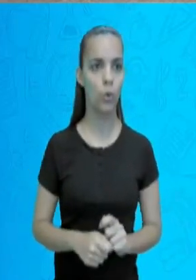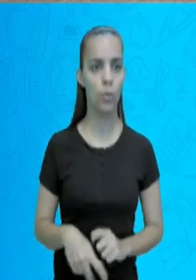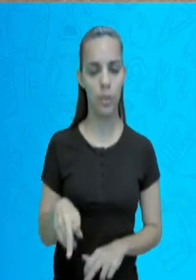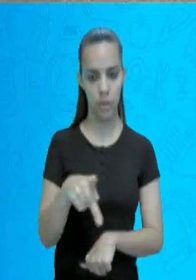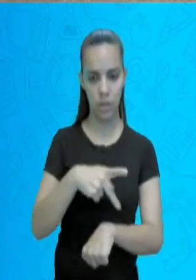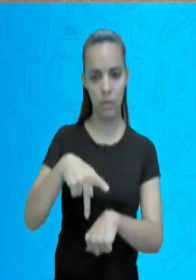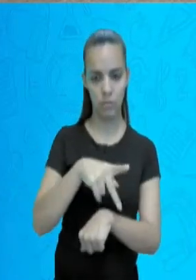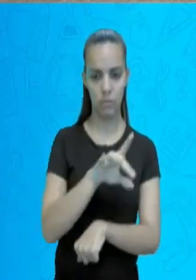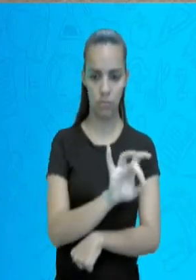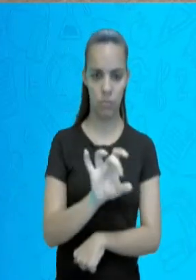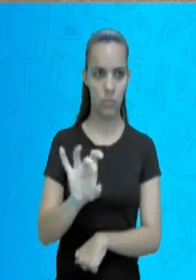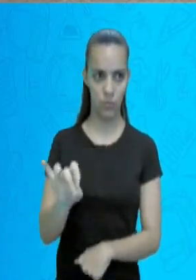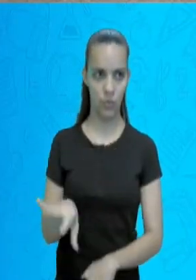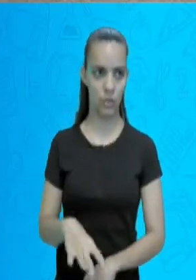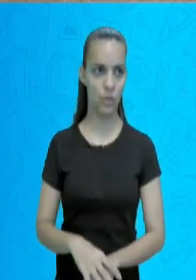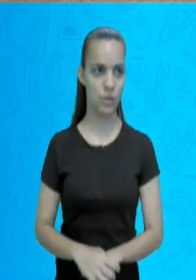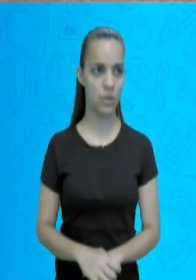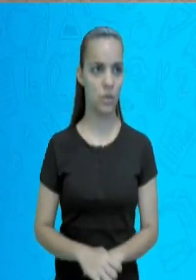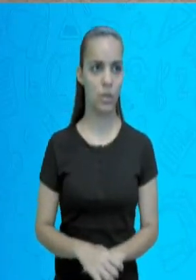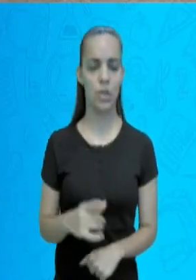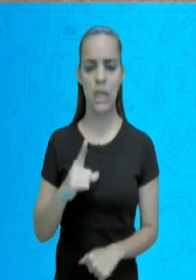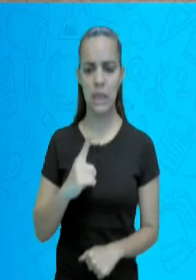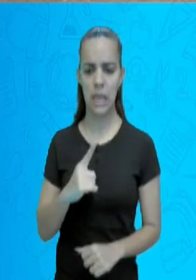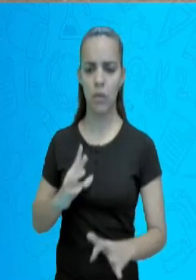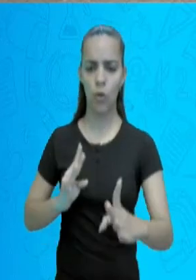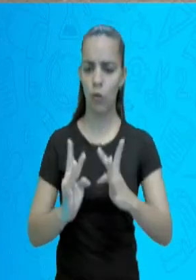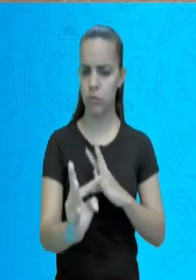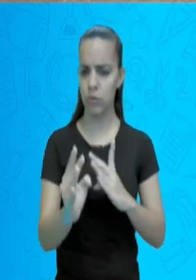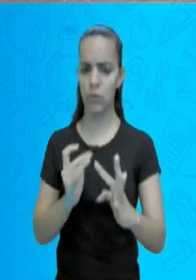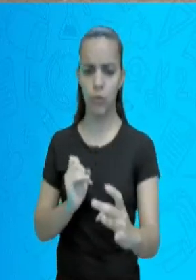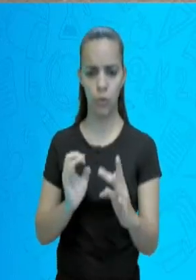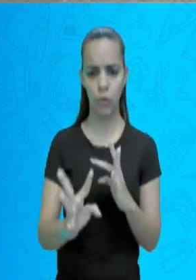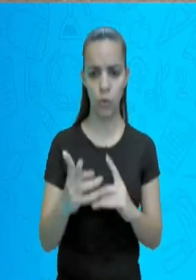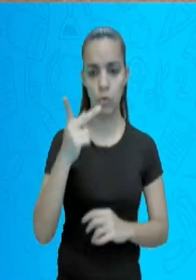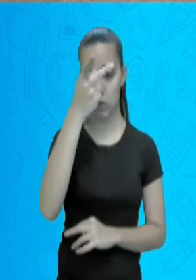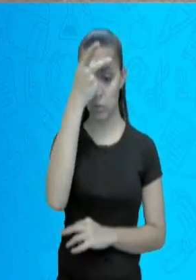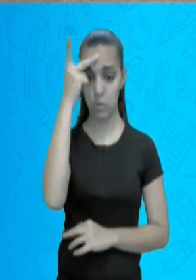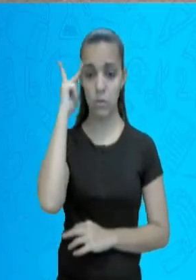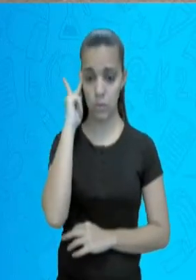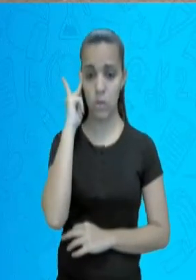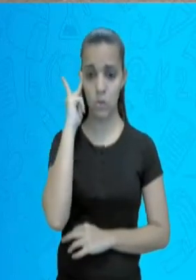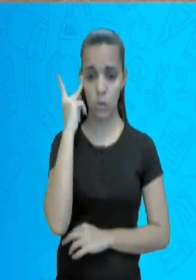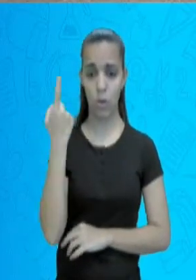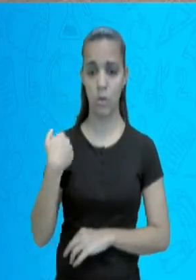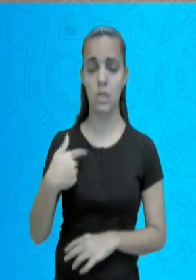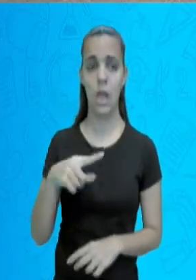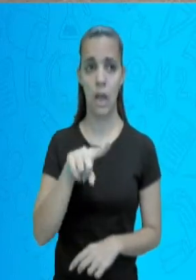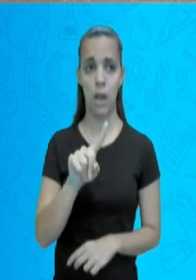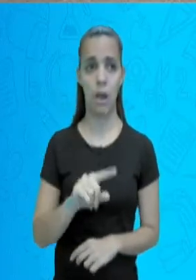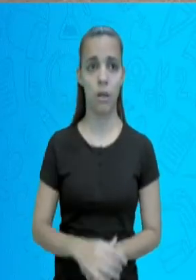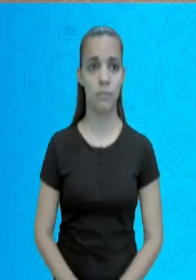para vocês, quer dizer, no fluxo de pessoas dentro do continente.